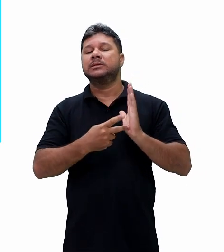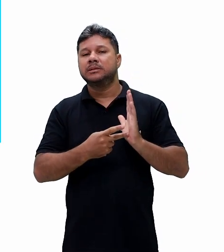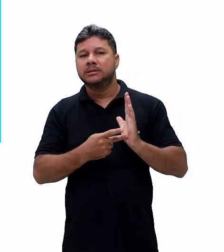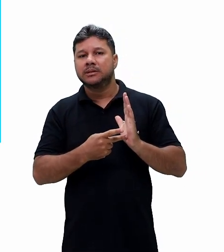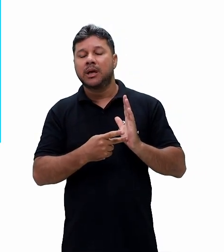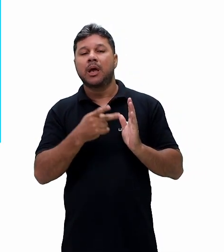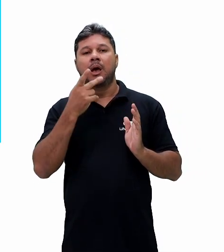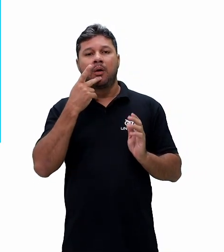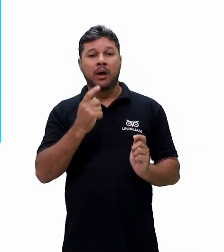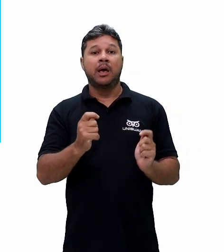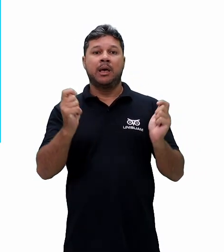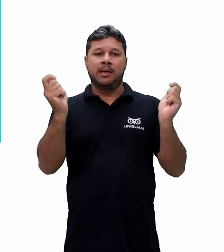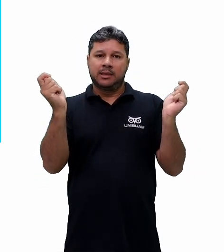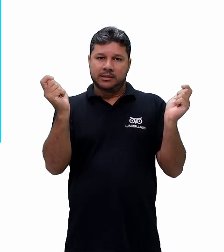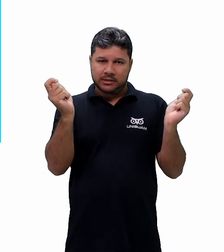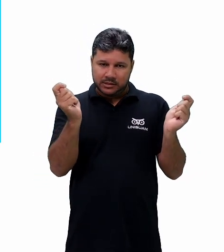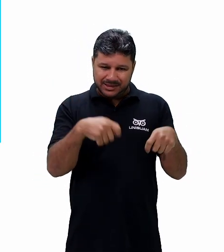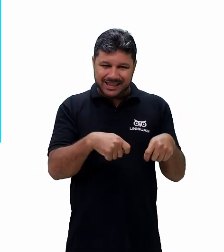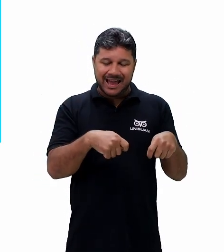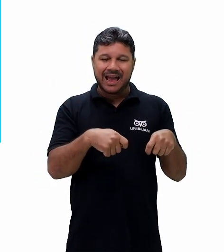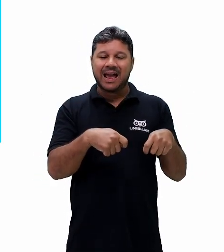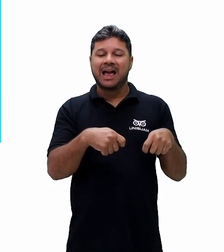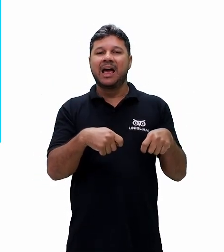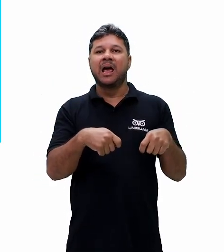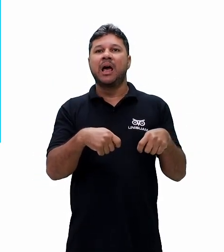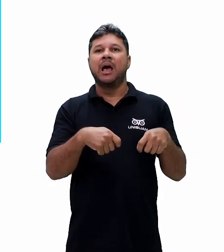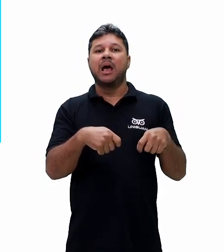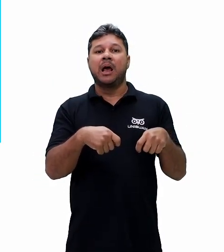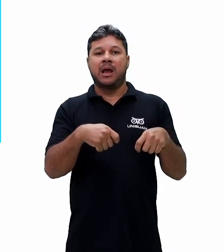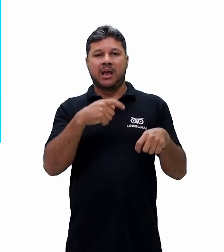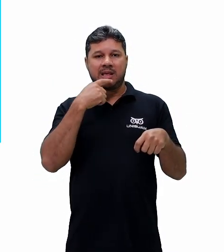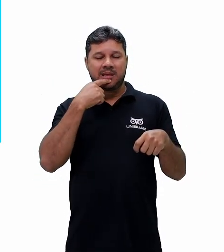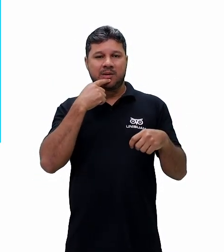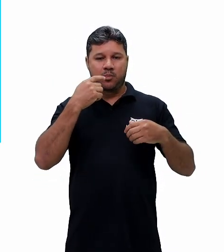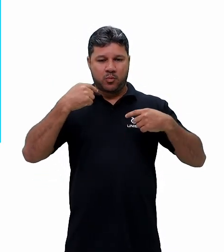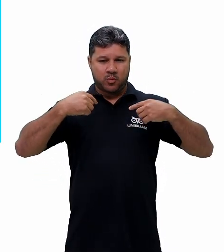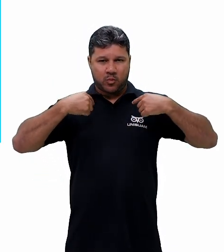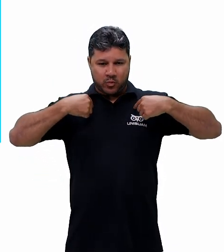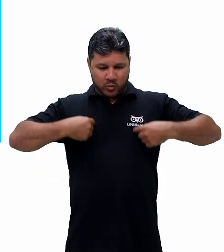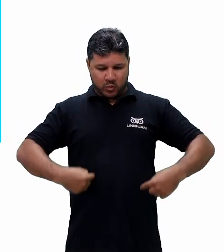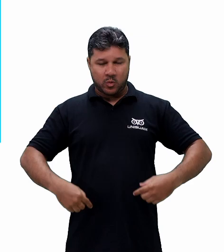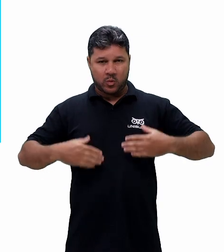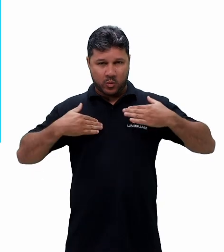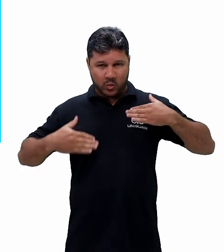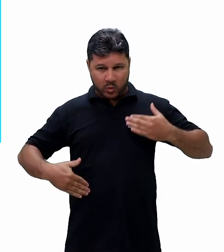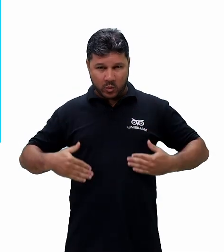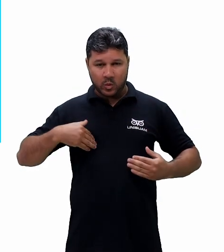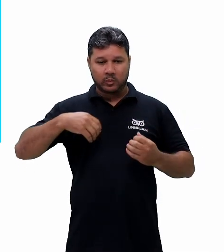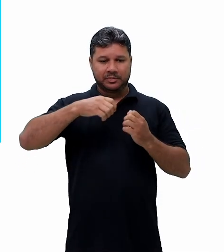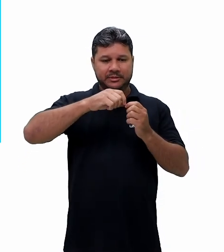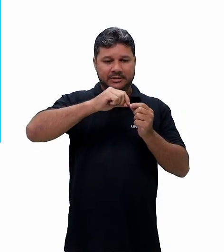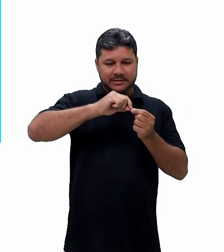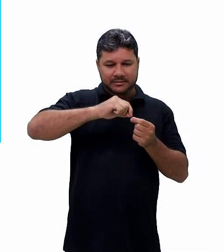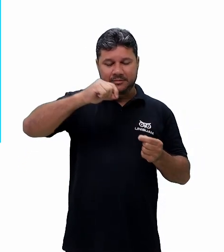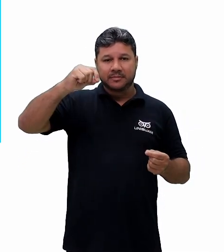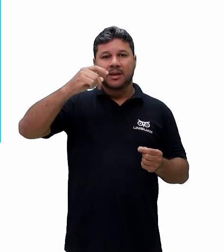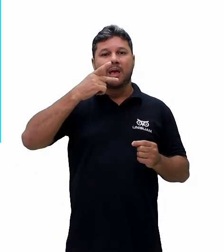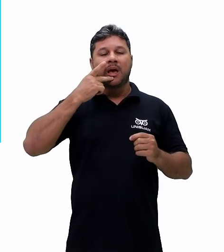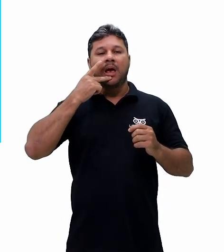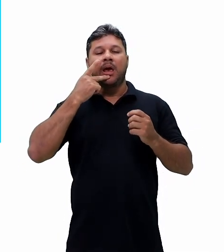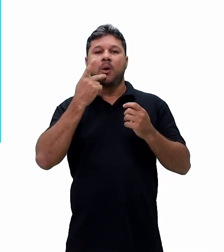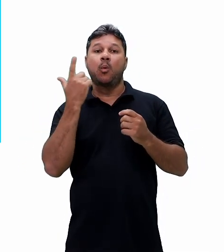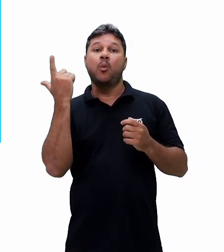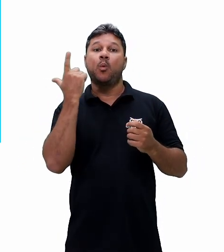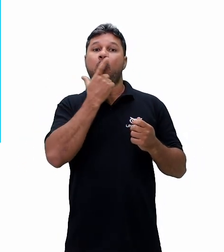definida como a capacidade de levar uma determinada articulação à sua